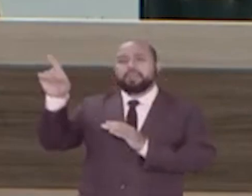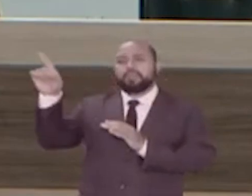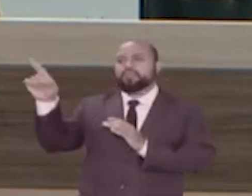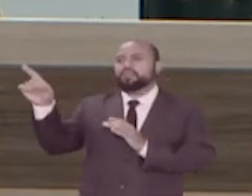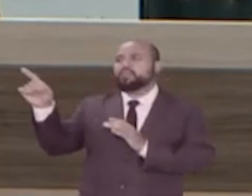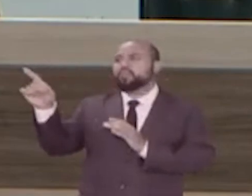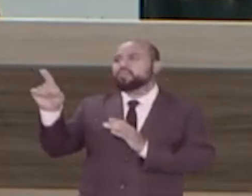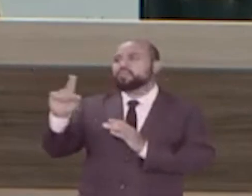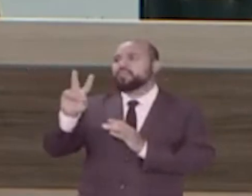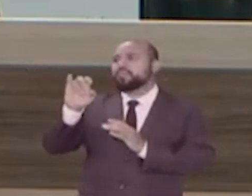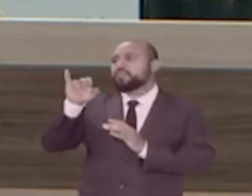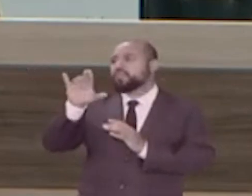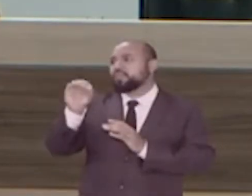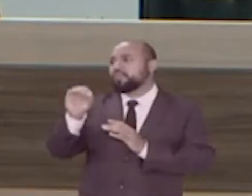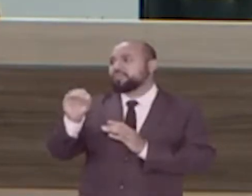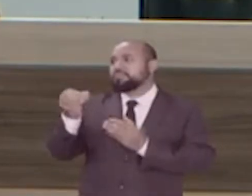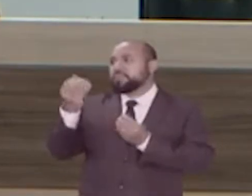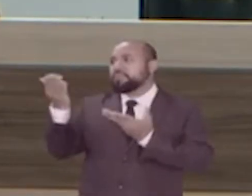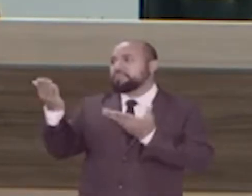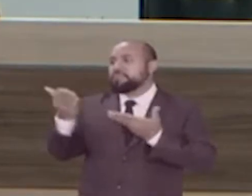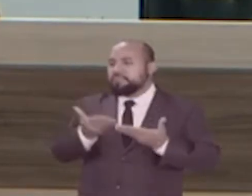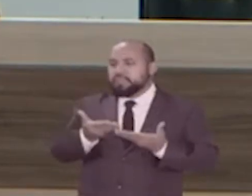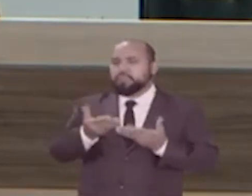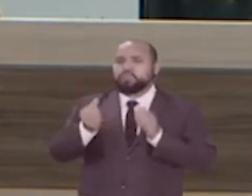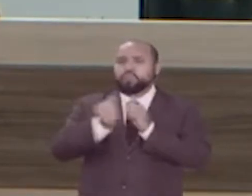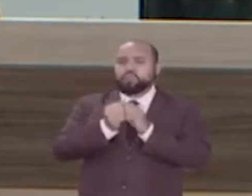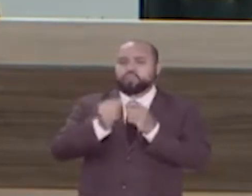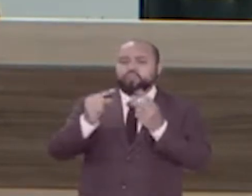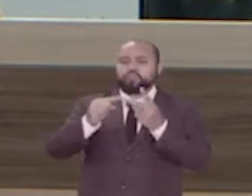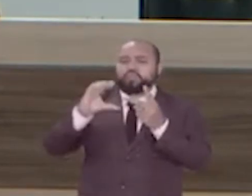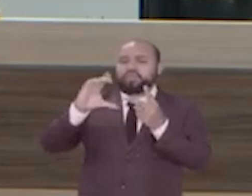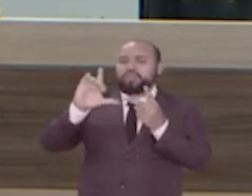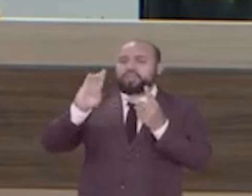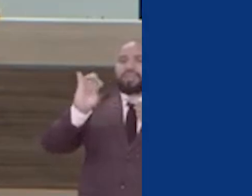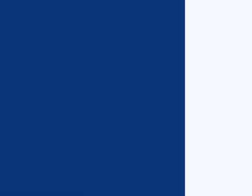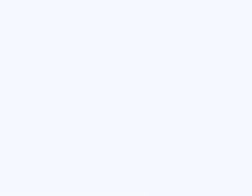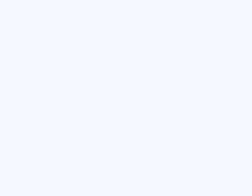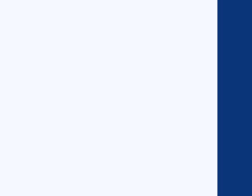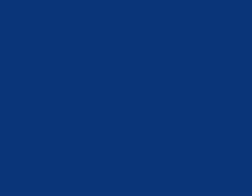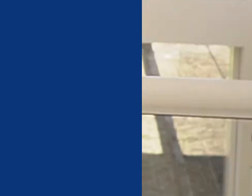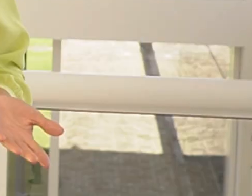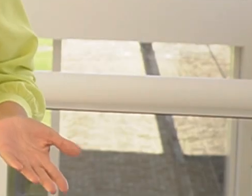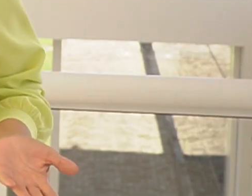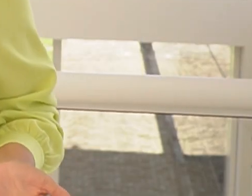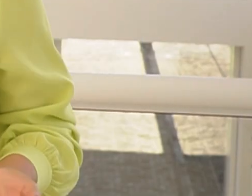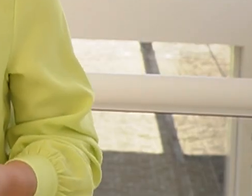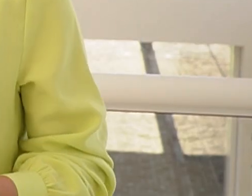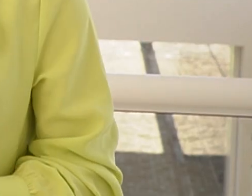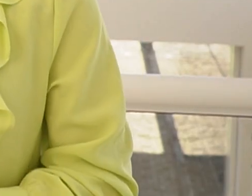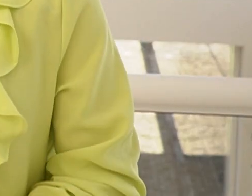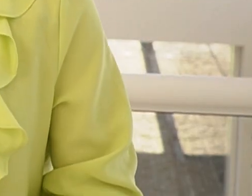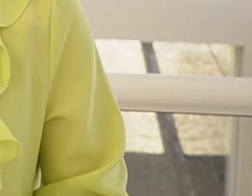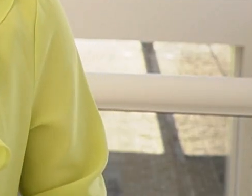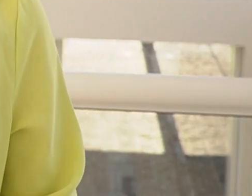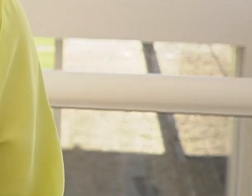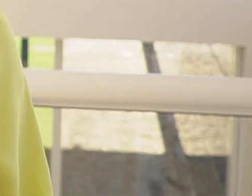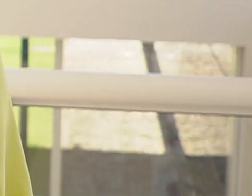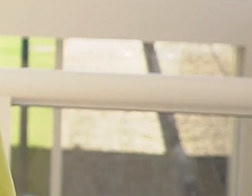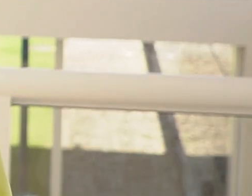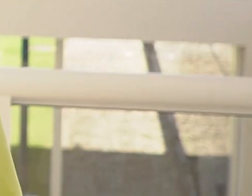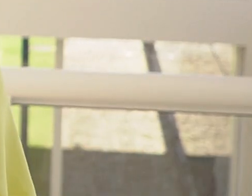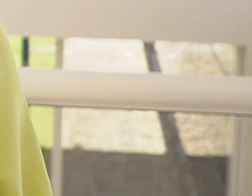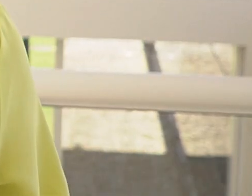posto policial no distrito de Bicuda Grande, atendendo a localidade de Bicuda Pequena. A Câmara realizou a sessão solene